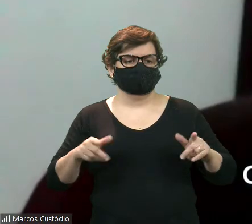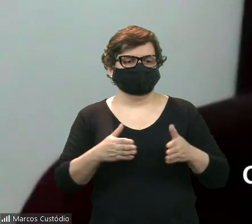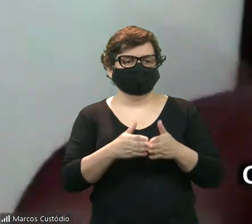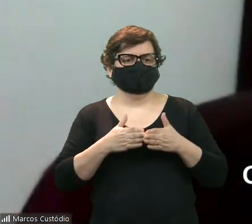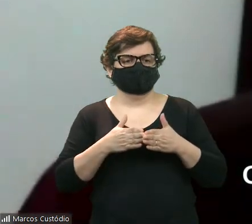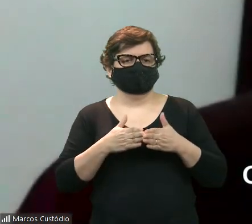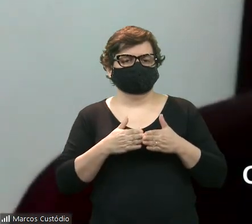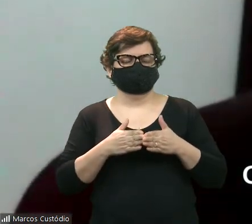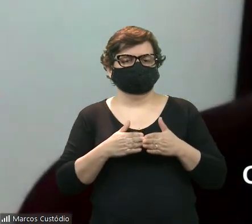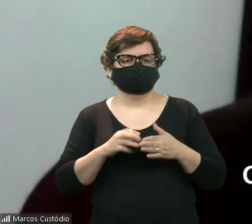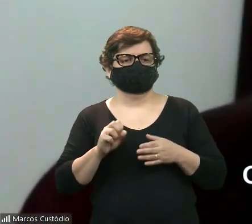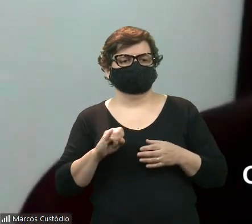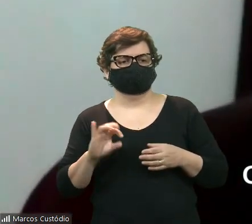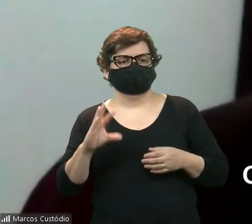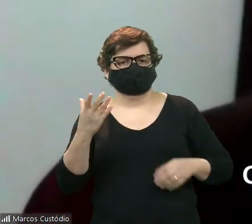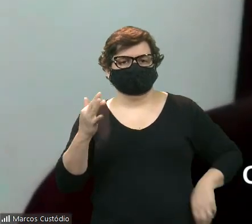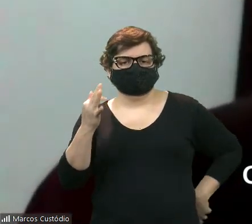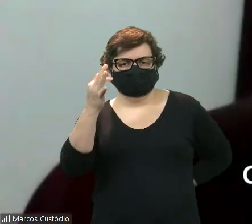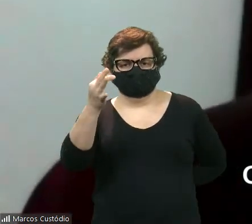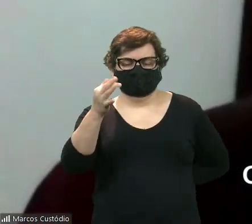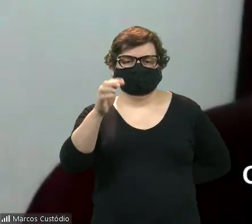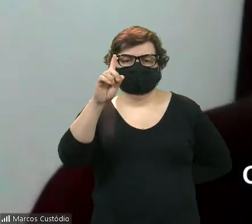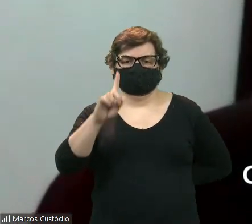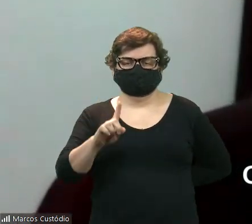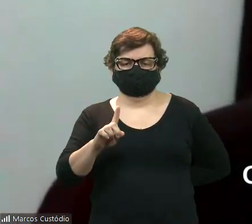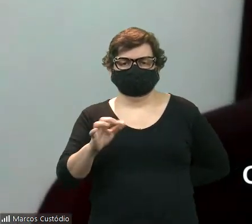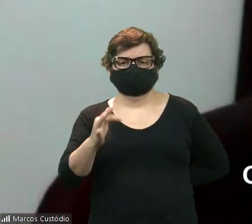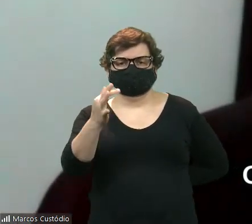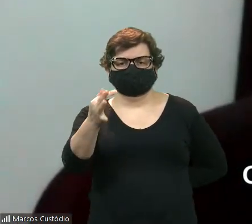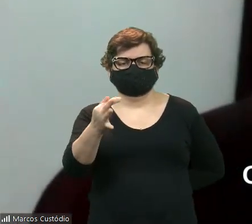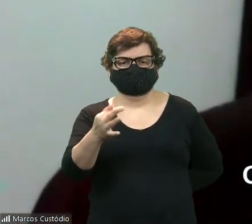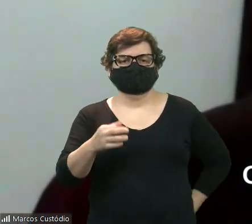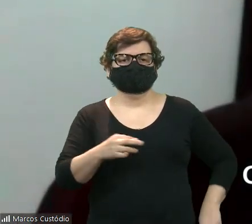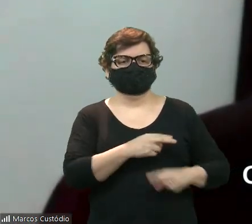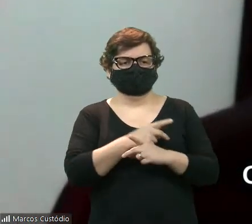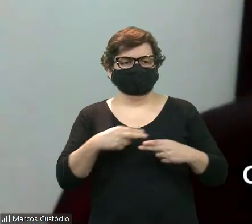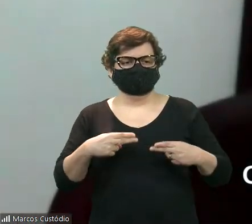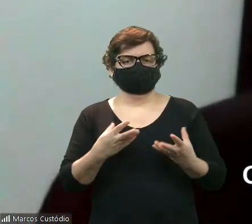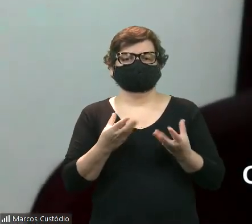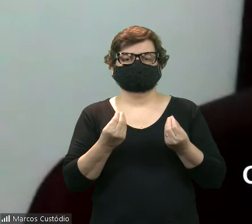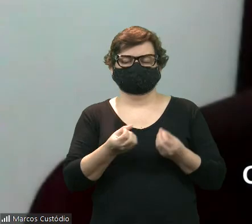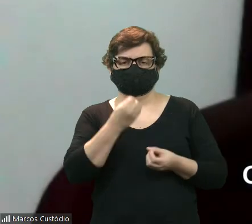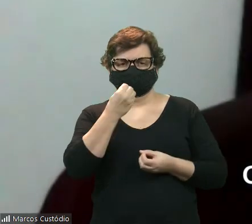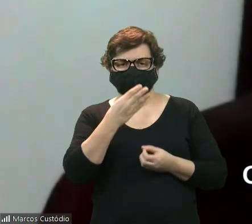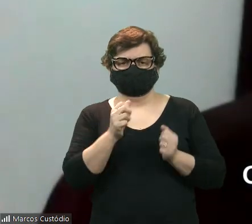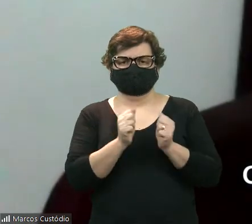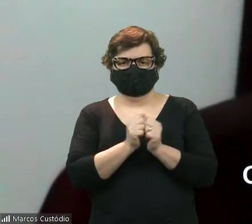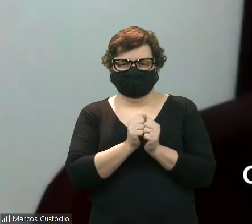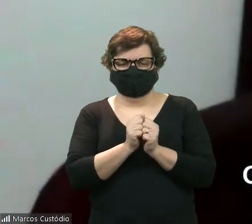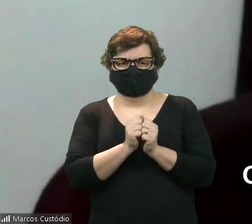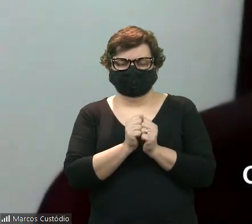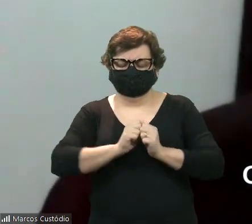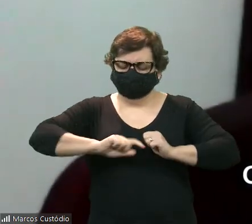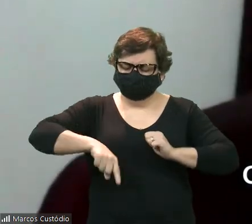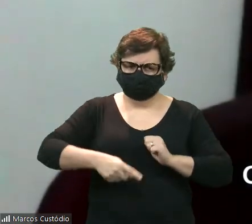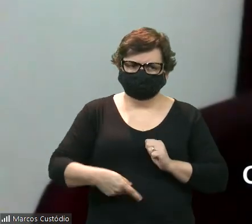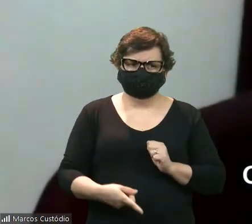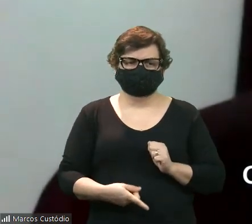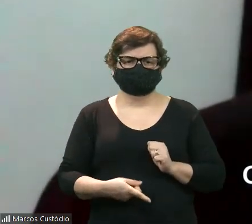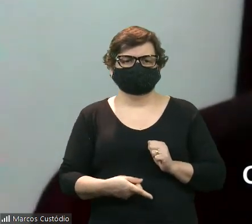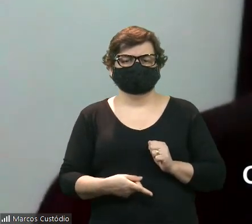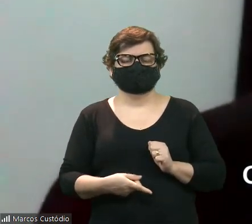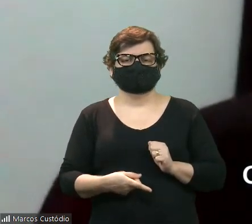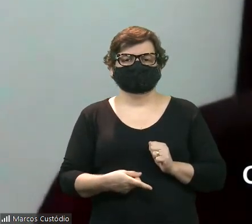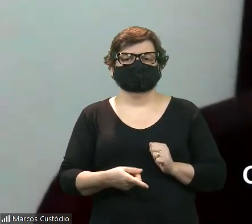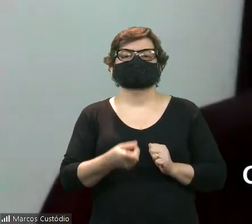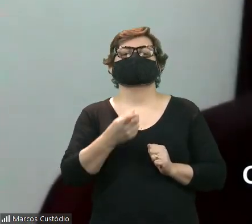feito, se acontecer, deriva, de fato, de uma construção social com profunda base e